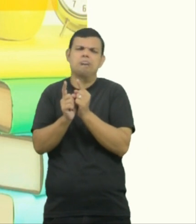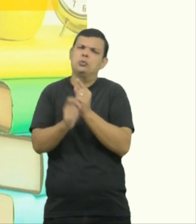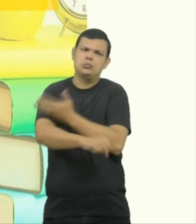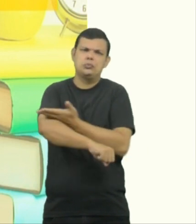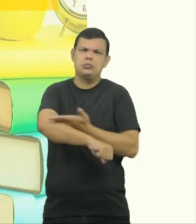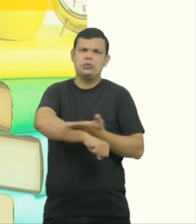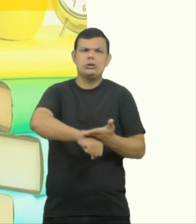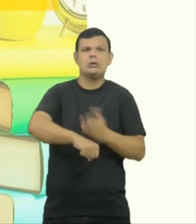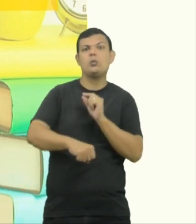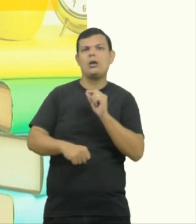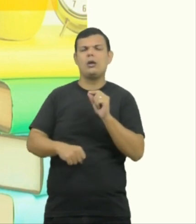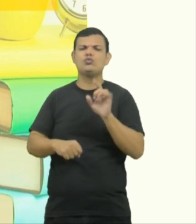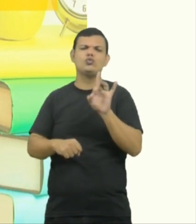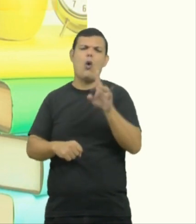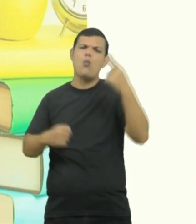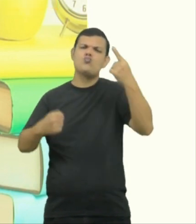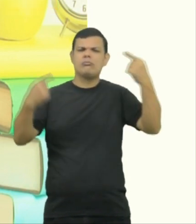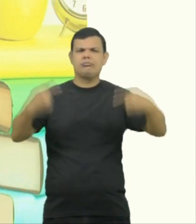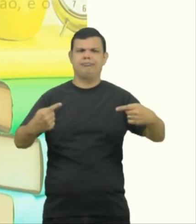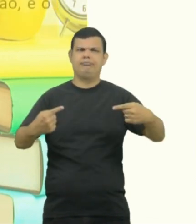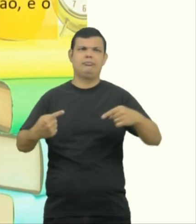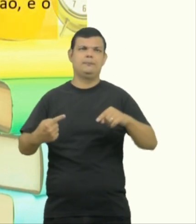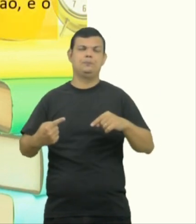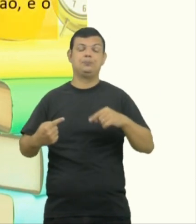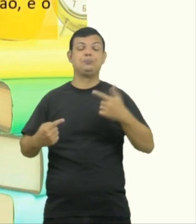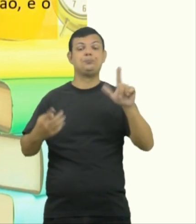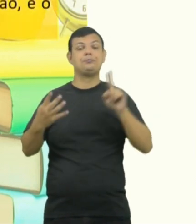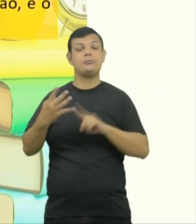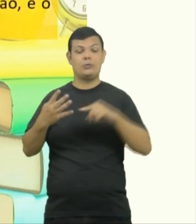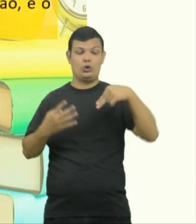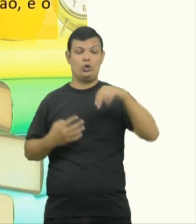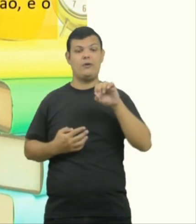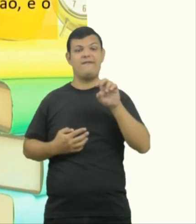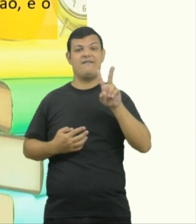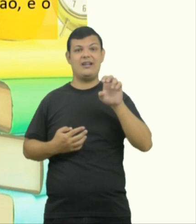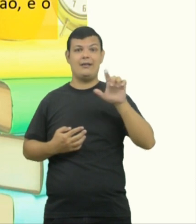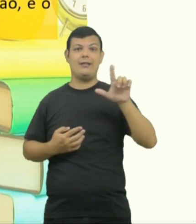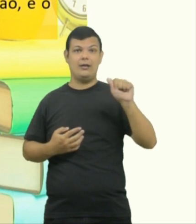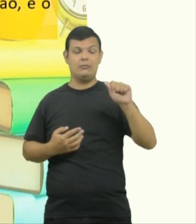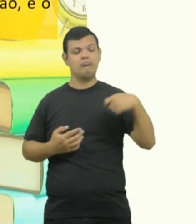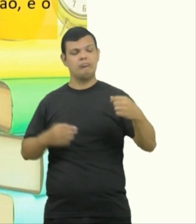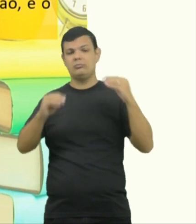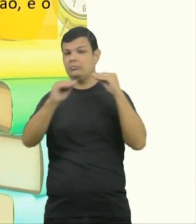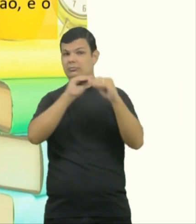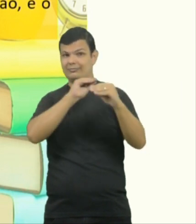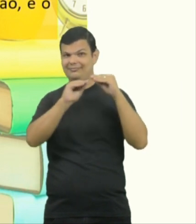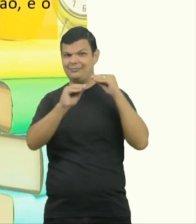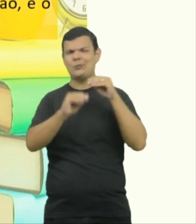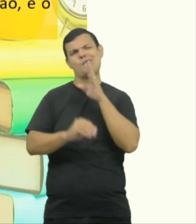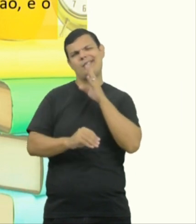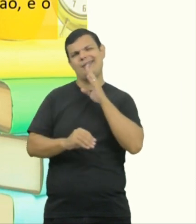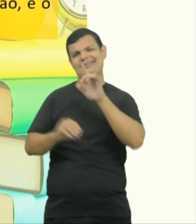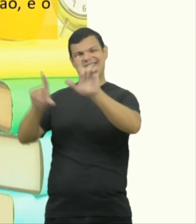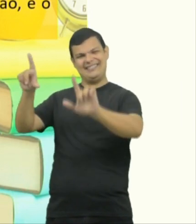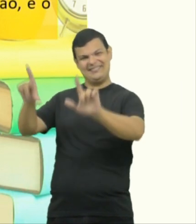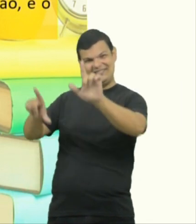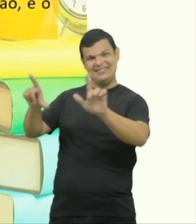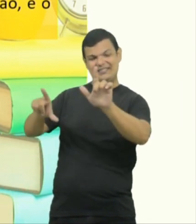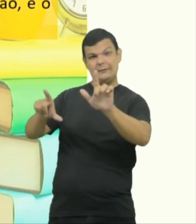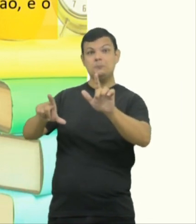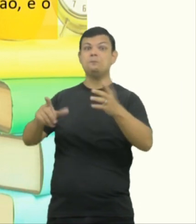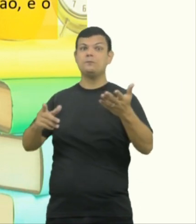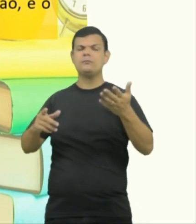geral, apresenta apenas um conflito. Um outro subgênero é a novela. Essa você conhece pelas telinhas da TV, né? A novela é